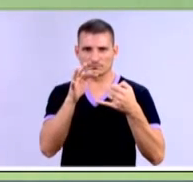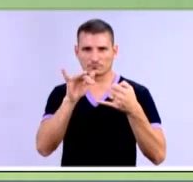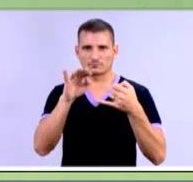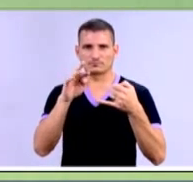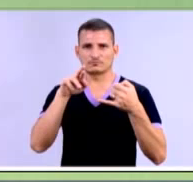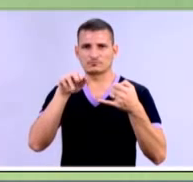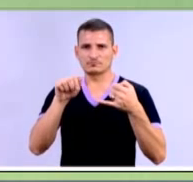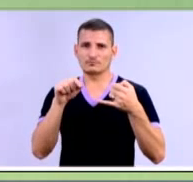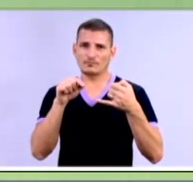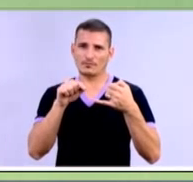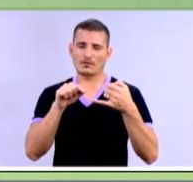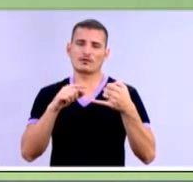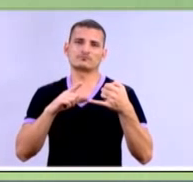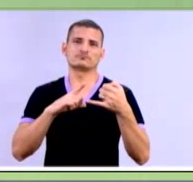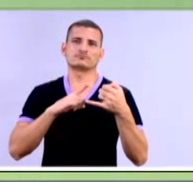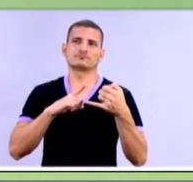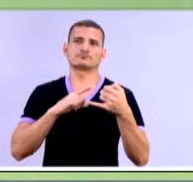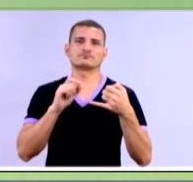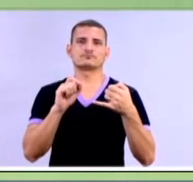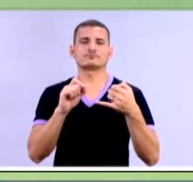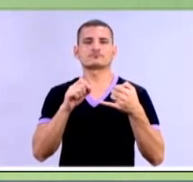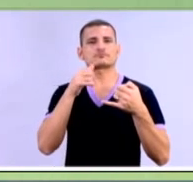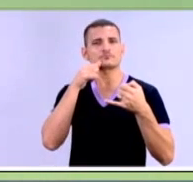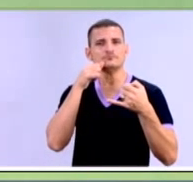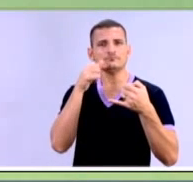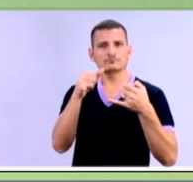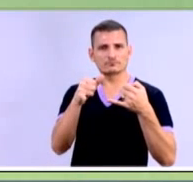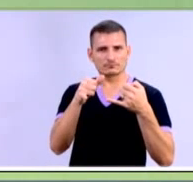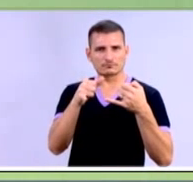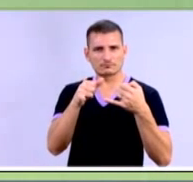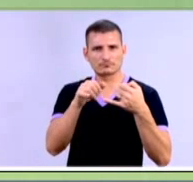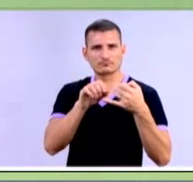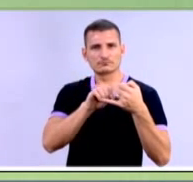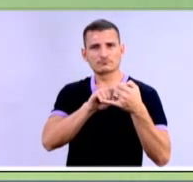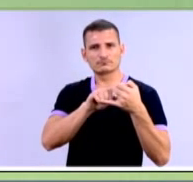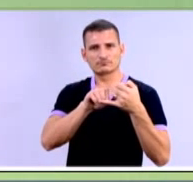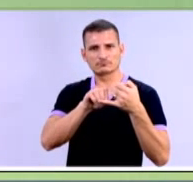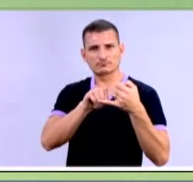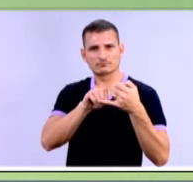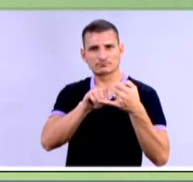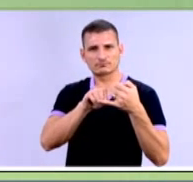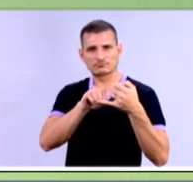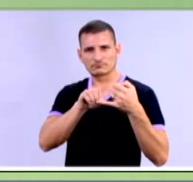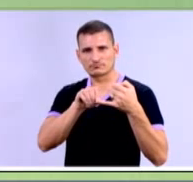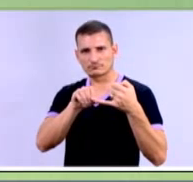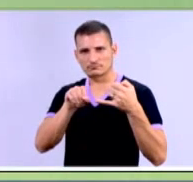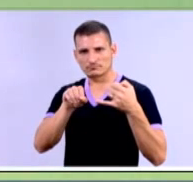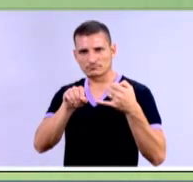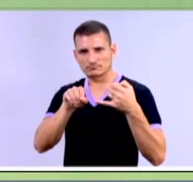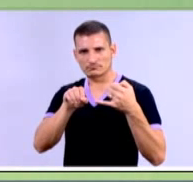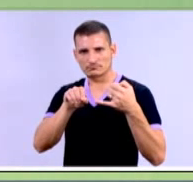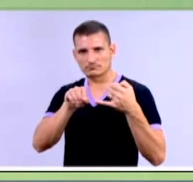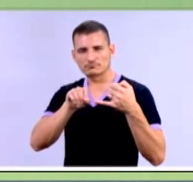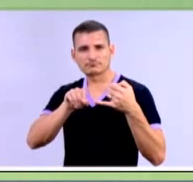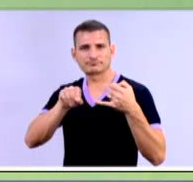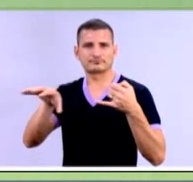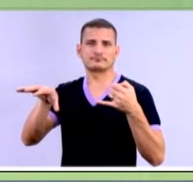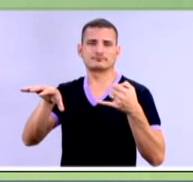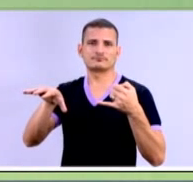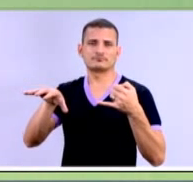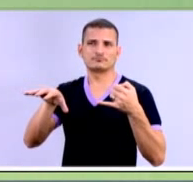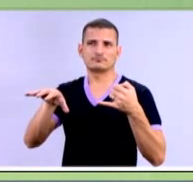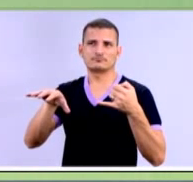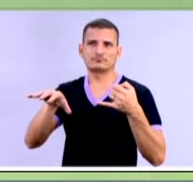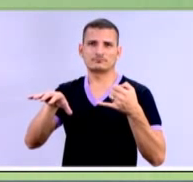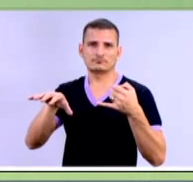de luz, né, que é o quê? Ela transforma o sinal elétrico em luminoso, ok? Então ela tem uma sinalização elétrica acontecendo,